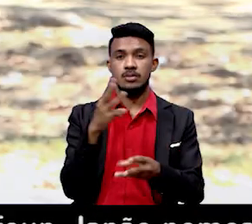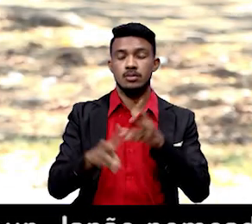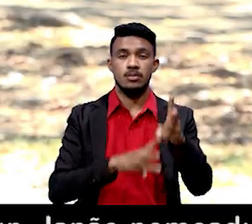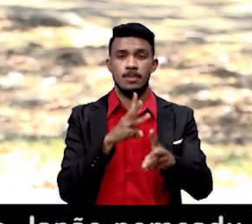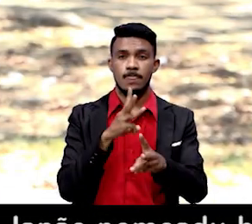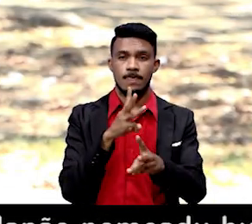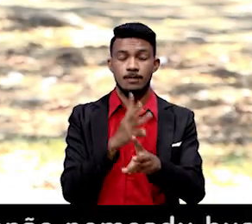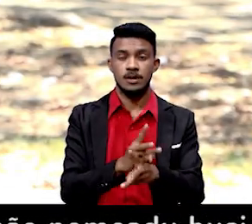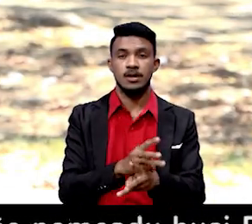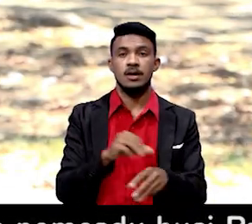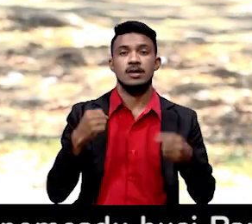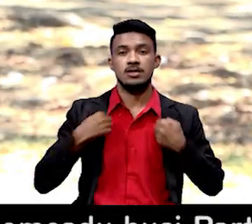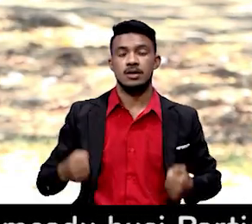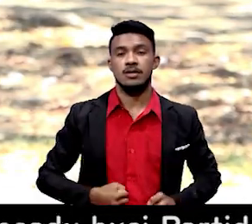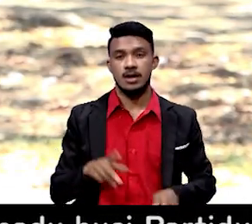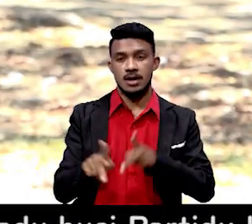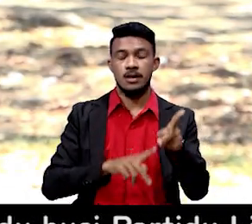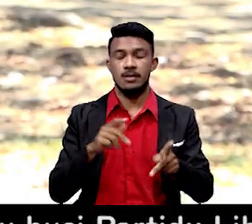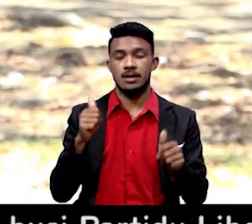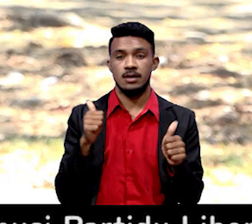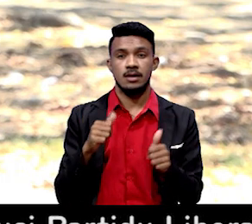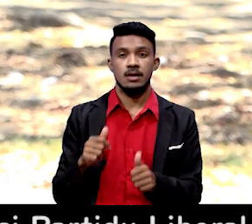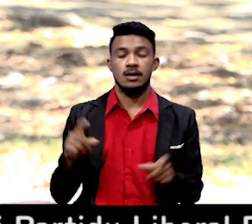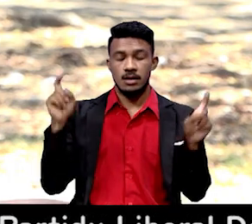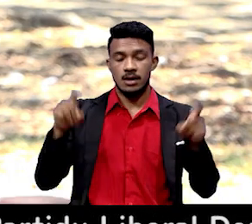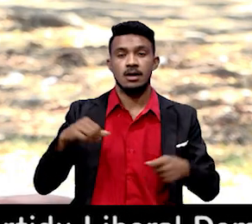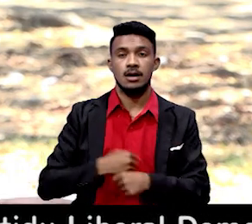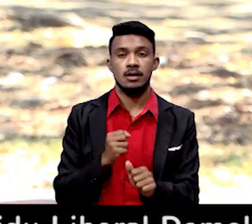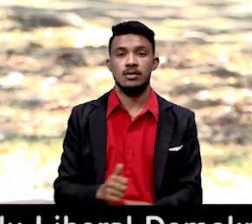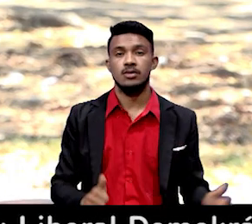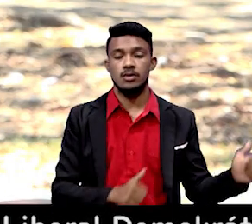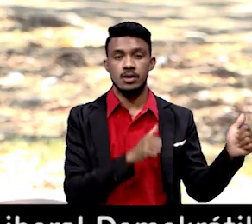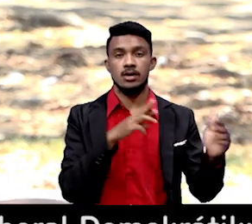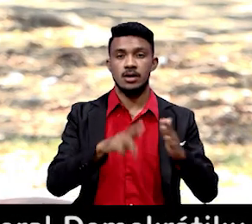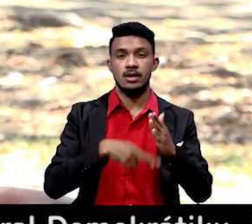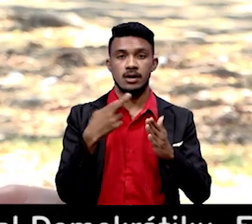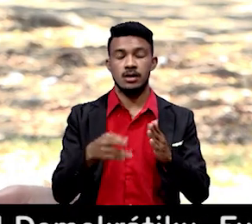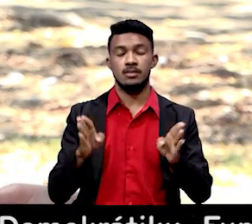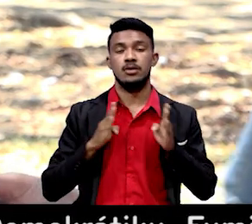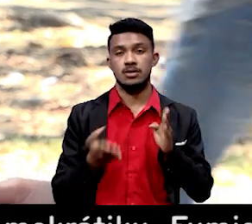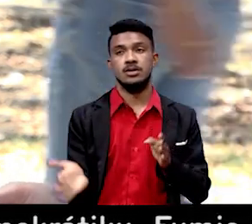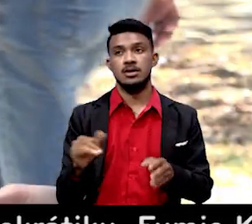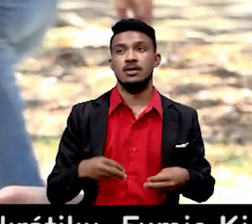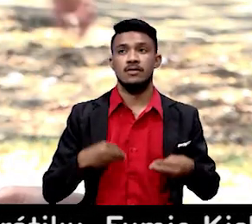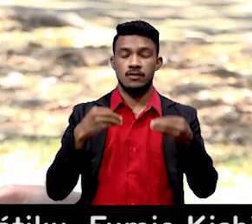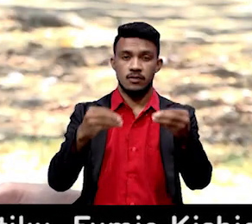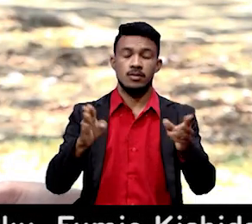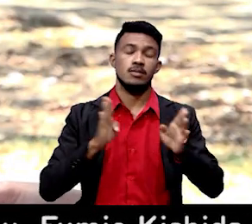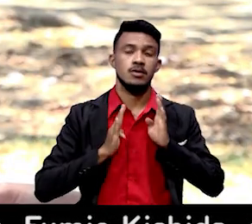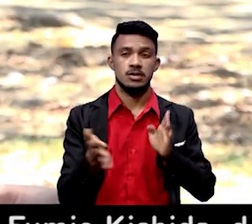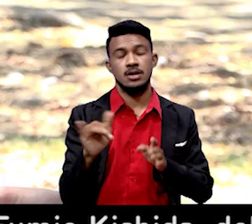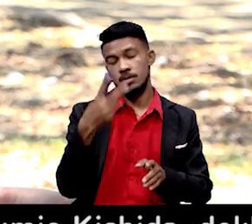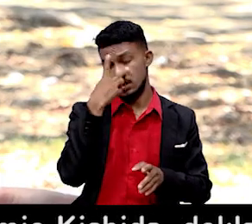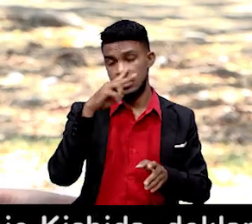no Dar Sira, tem que ser cumprir e sair da meta na Ilha Forma. Vai ver, Ita, na Ilha Forma, mas tem que ser a dia.